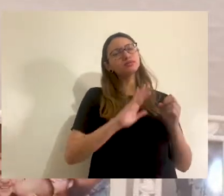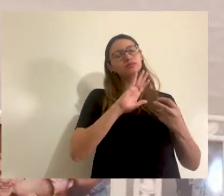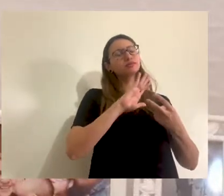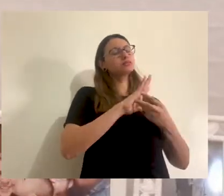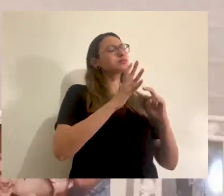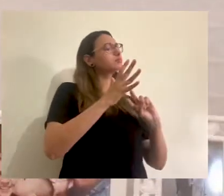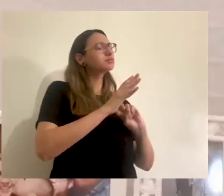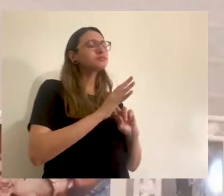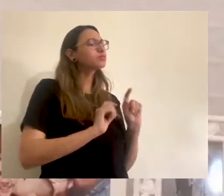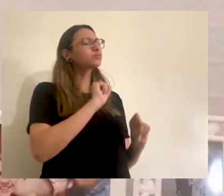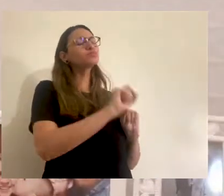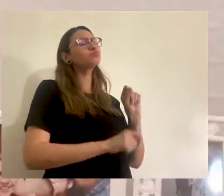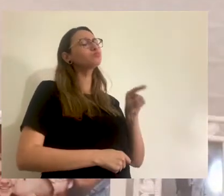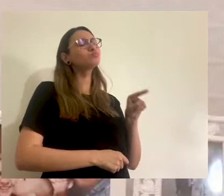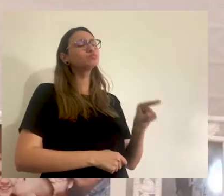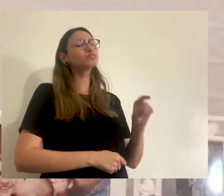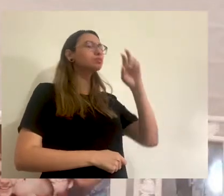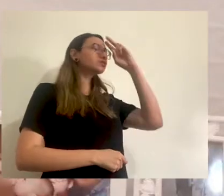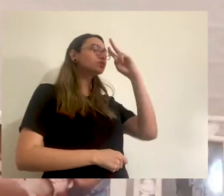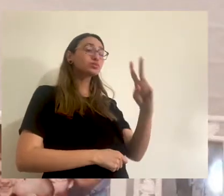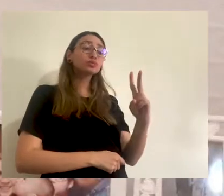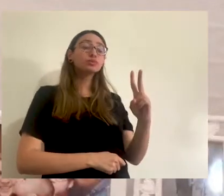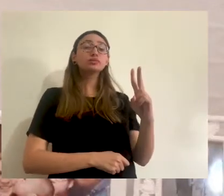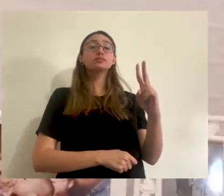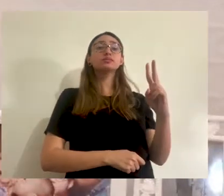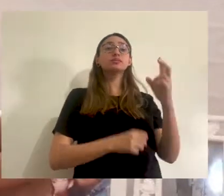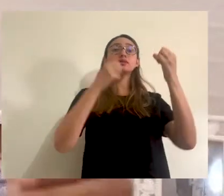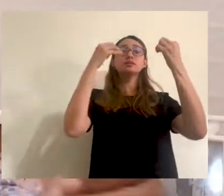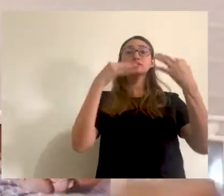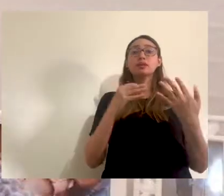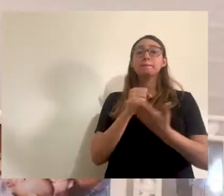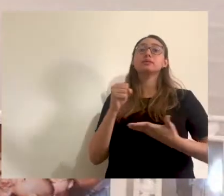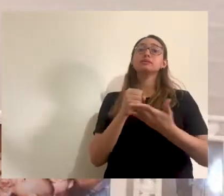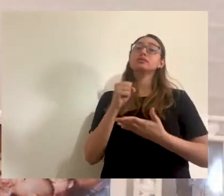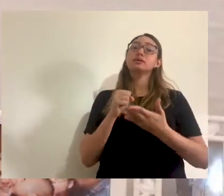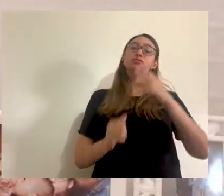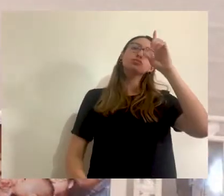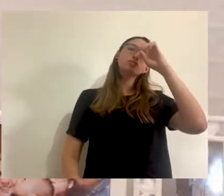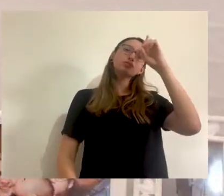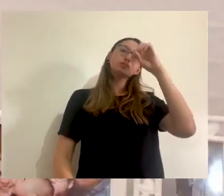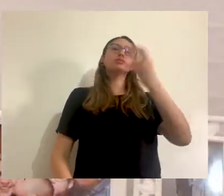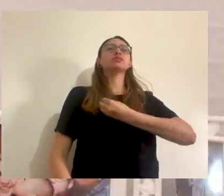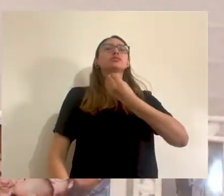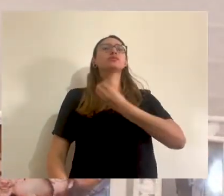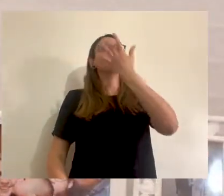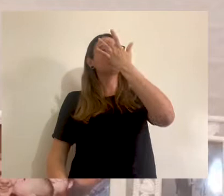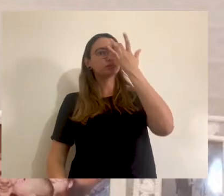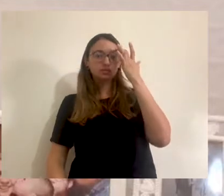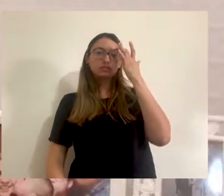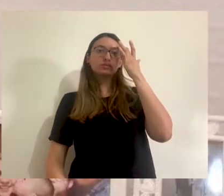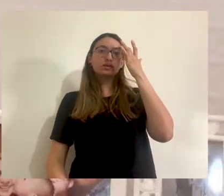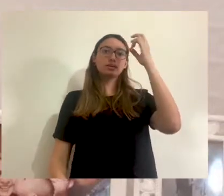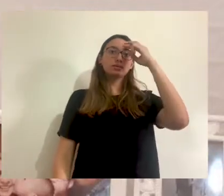são histórias contadas, são ilustrações baseadas no cotidiano, no dia a dia das pessoas.